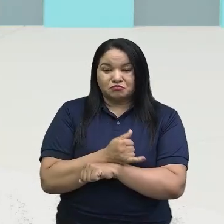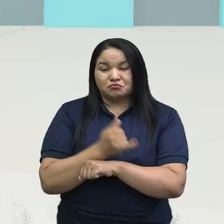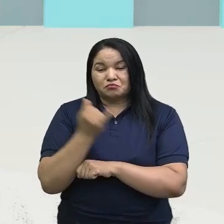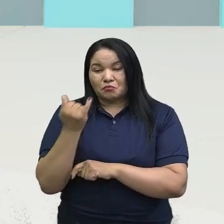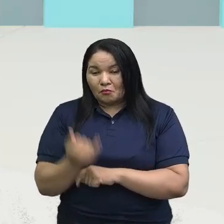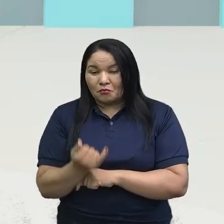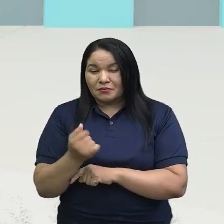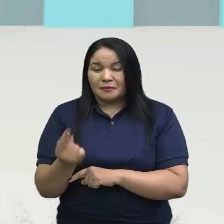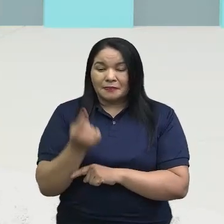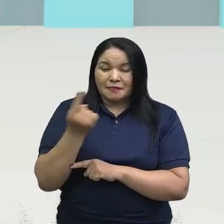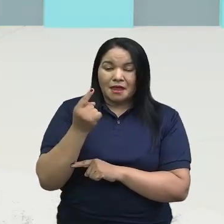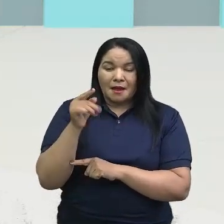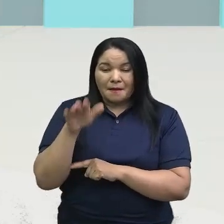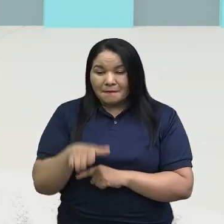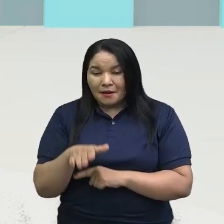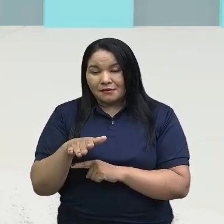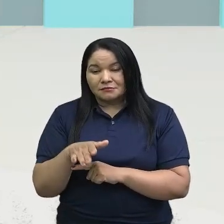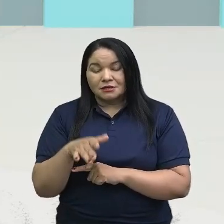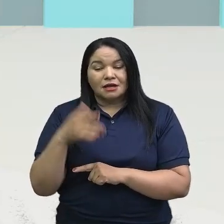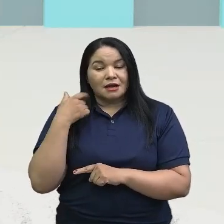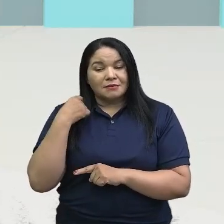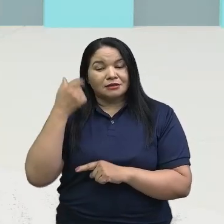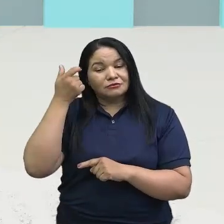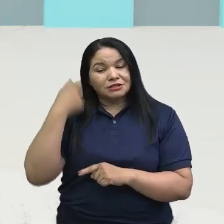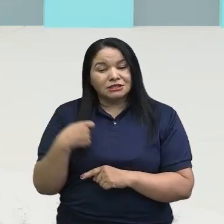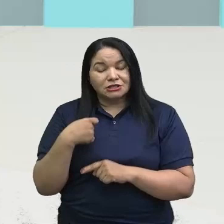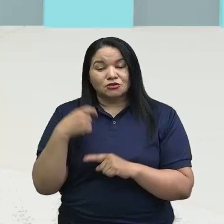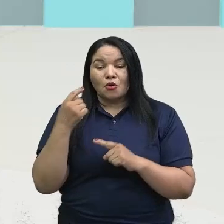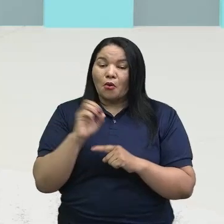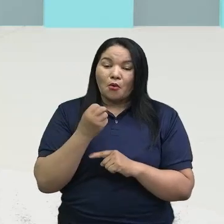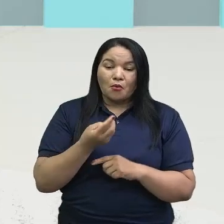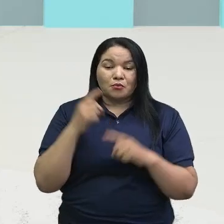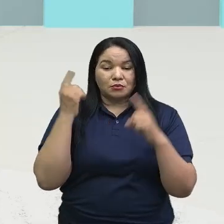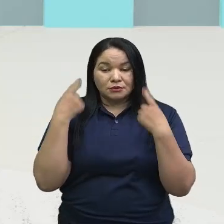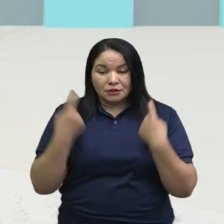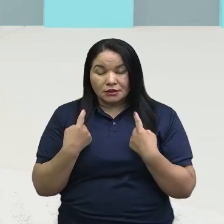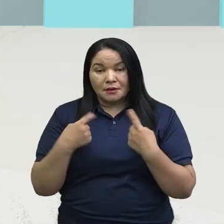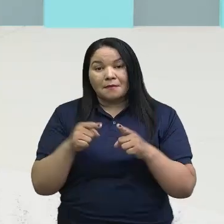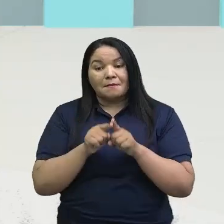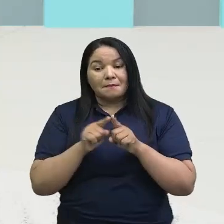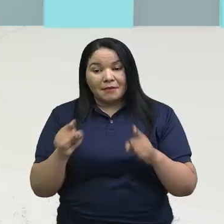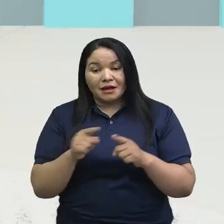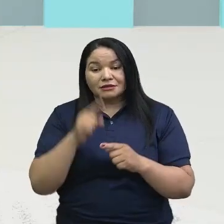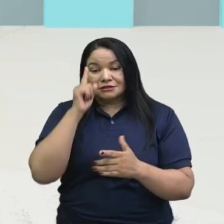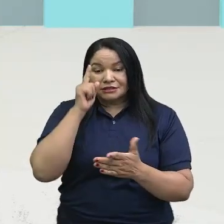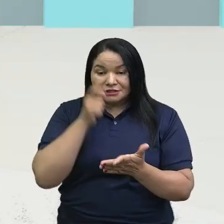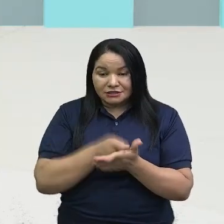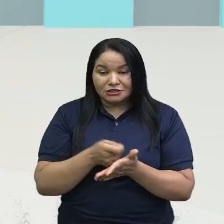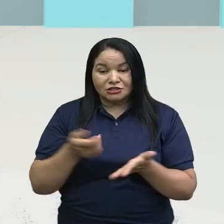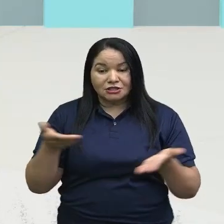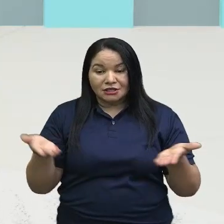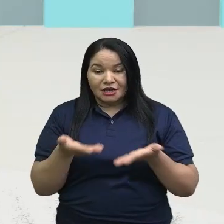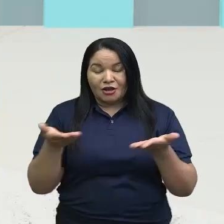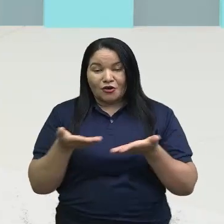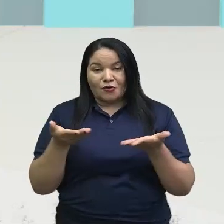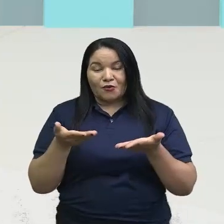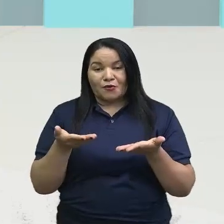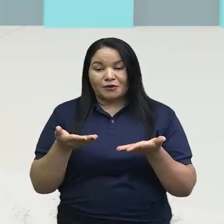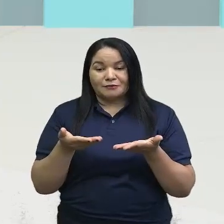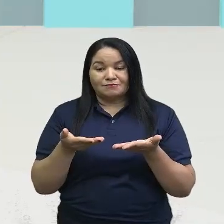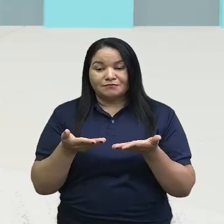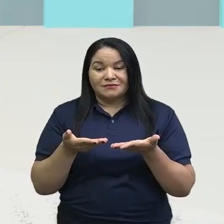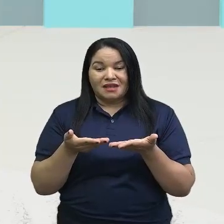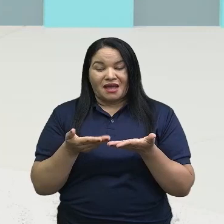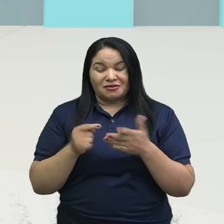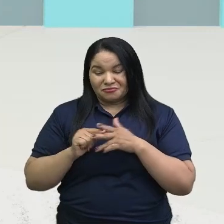magra, muito alta, muito baixa, cabelo muito liso, muito encaracolado, mas decide que agora não tem tempo